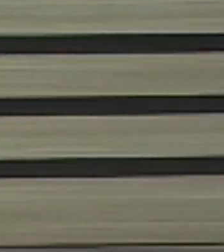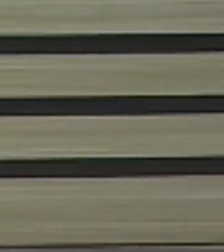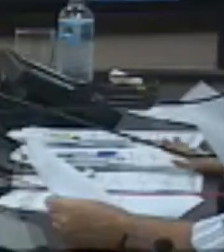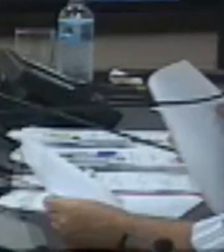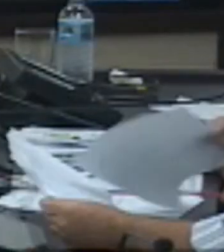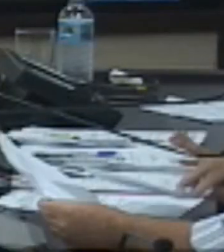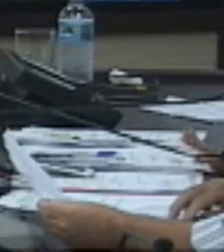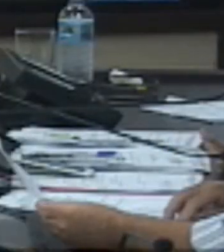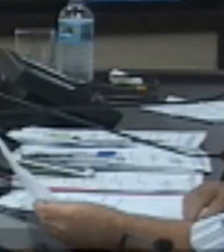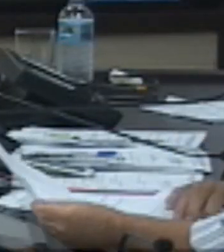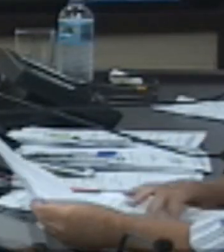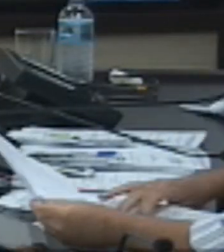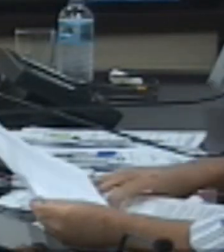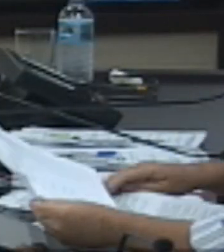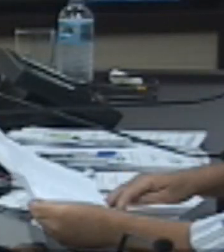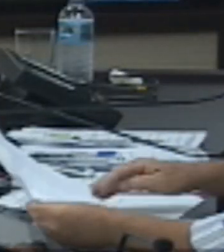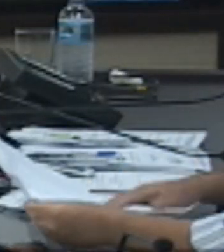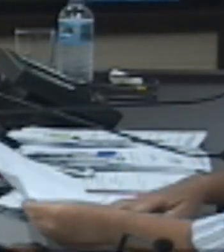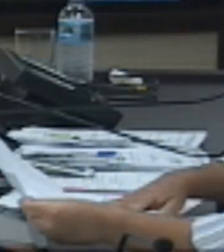Barbosa.